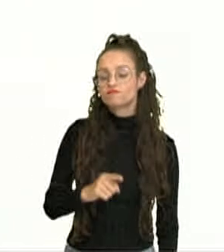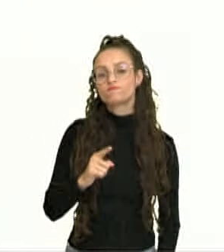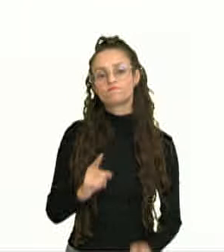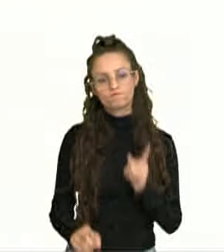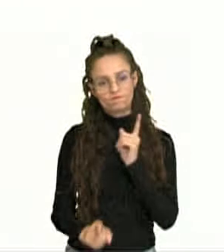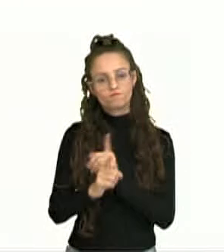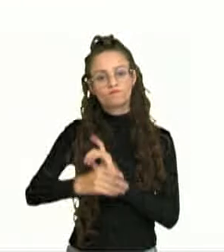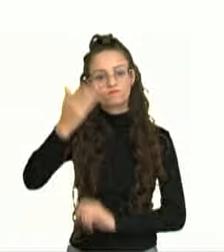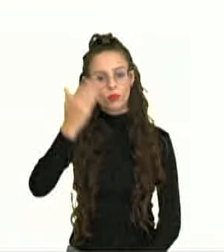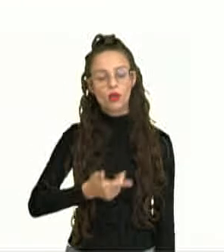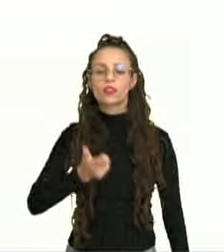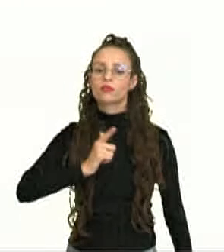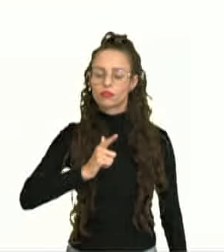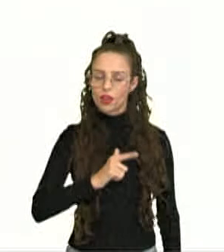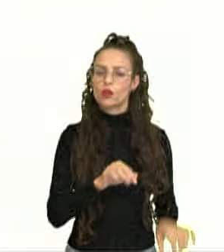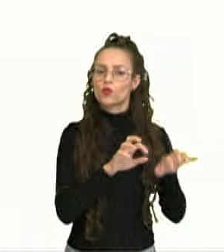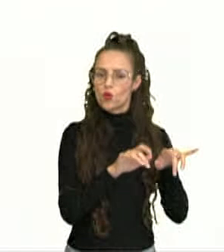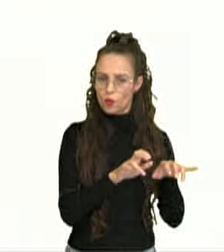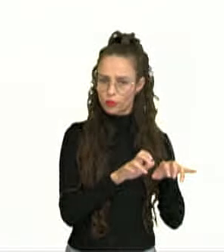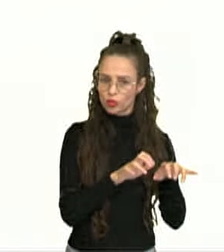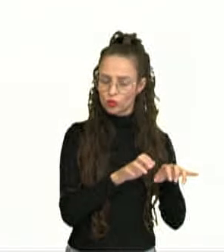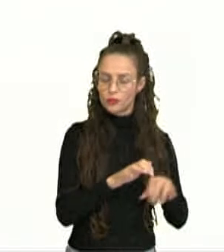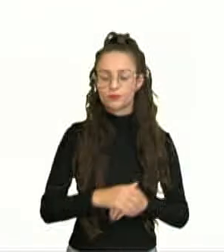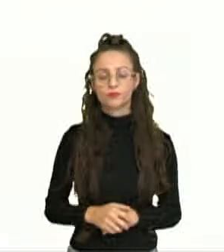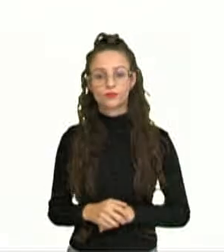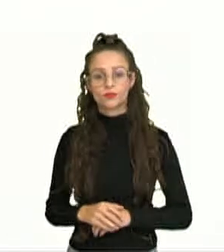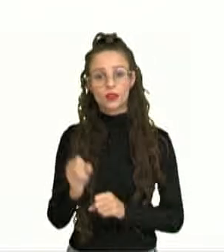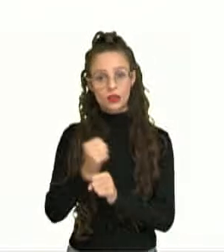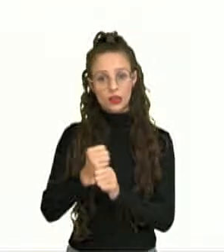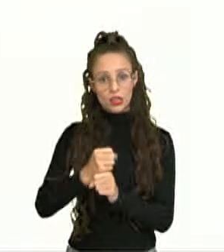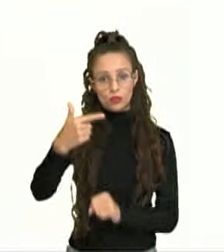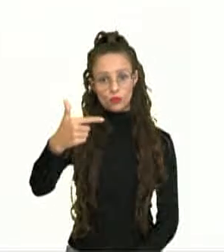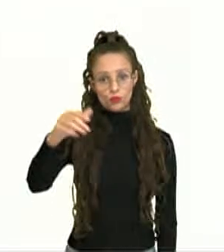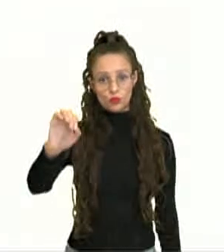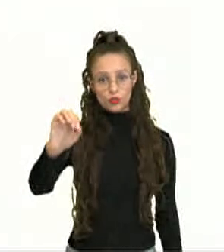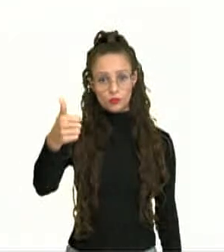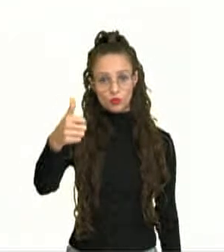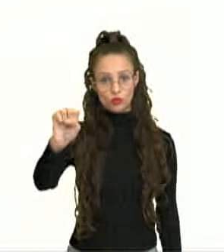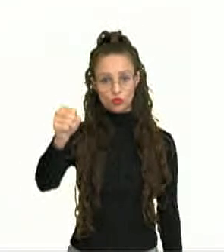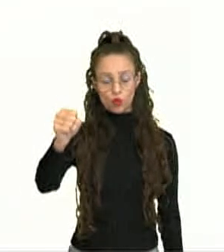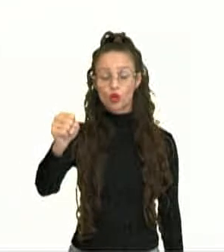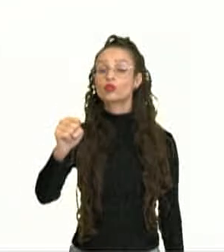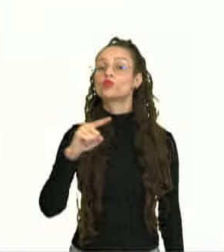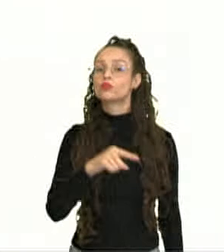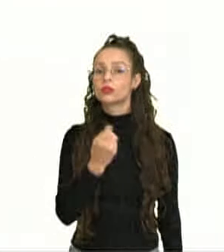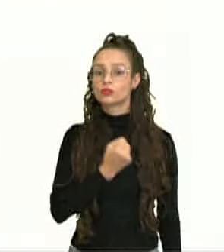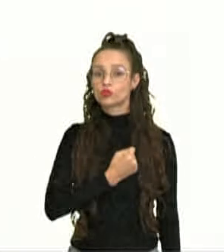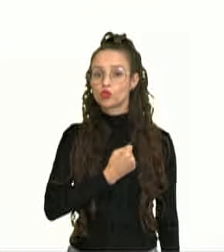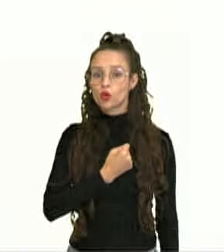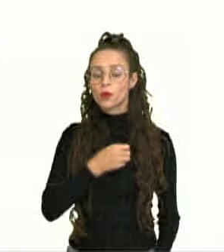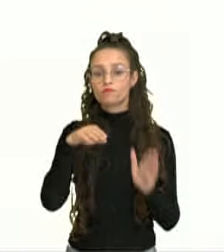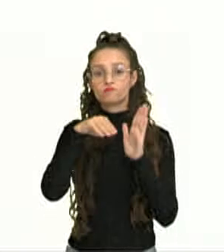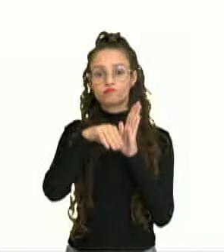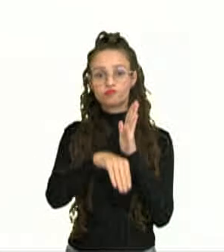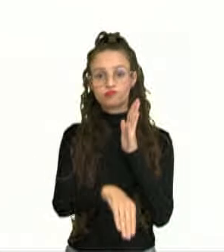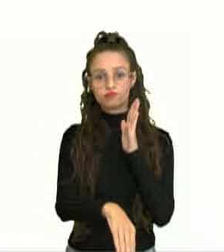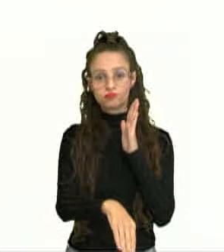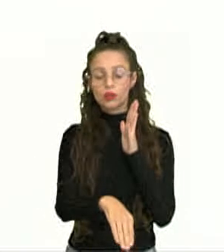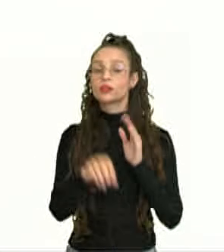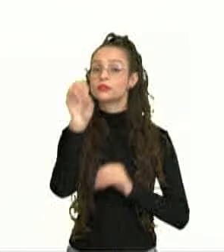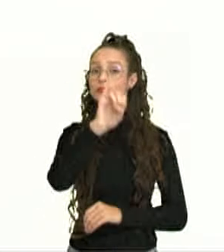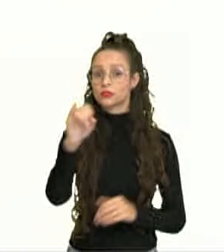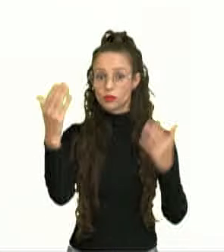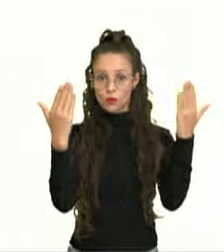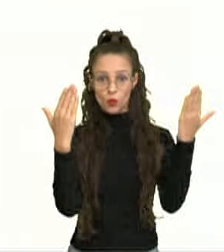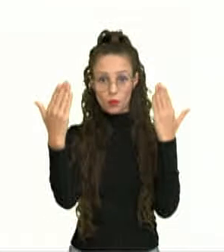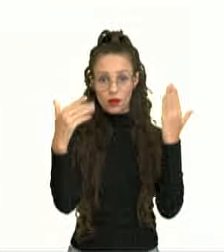existência de microcomputador. No ano de 2018, o número sofreu um declínio, se comparado